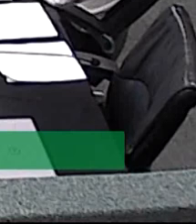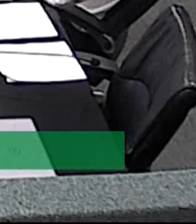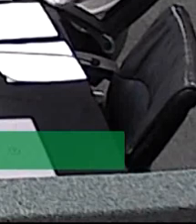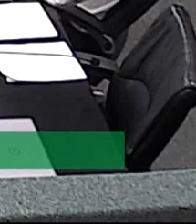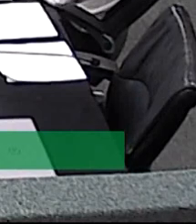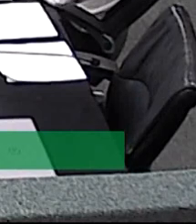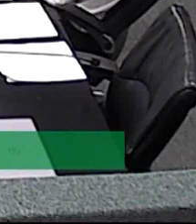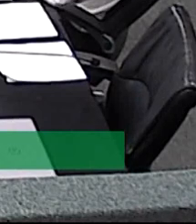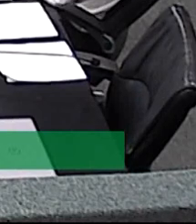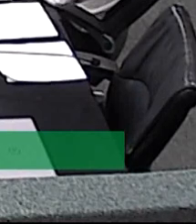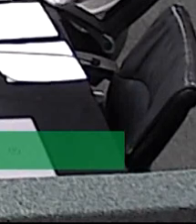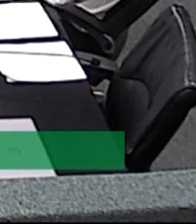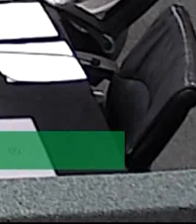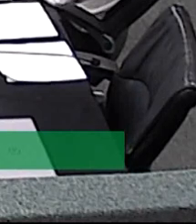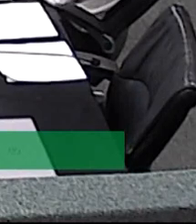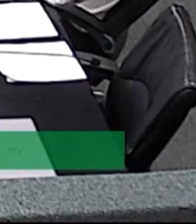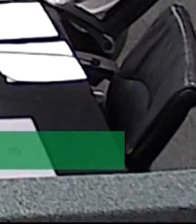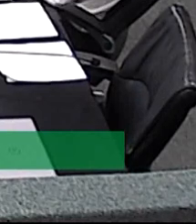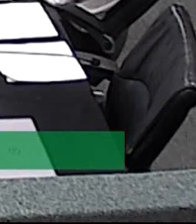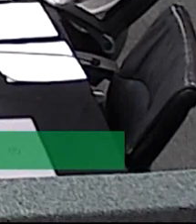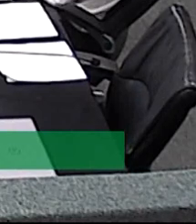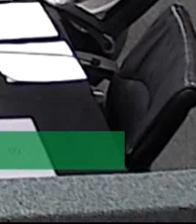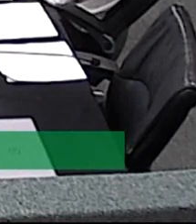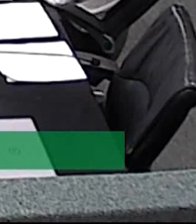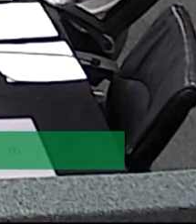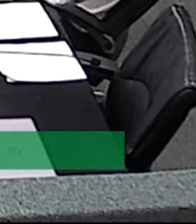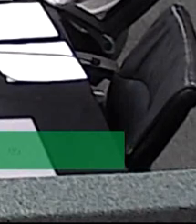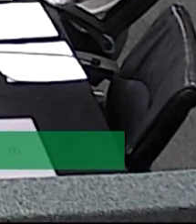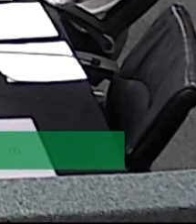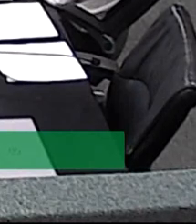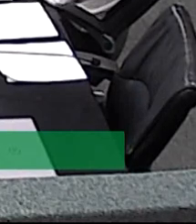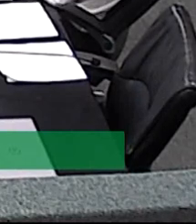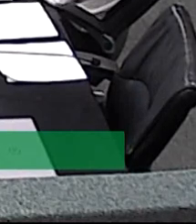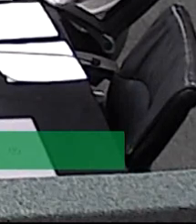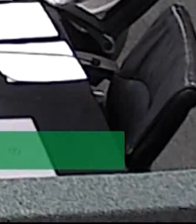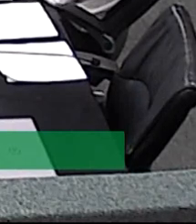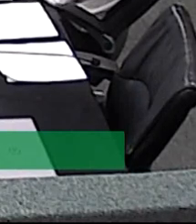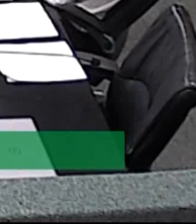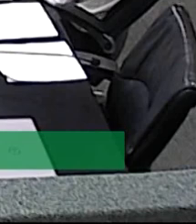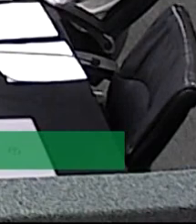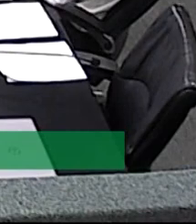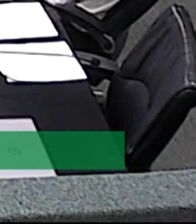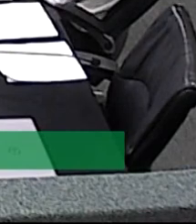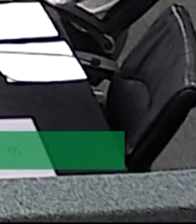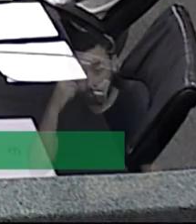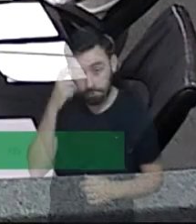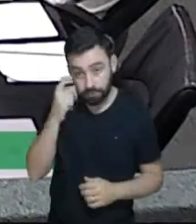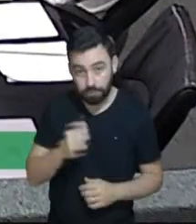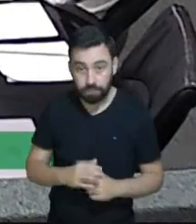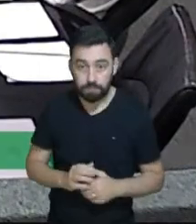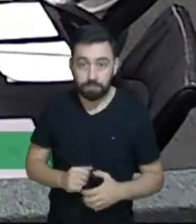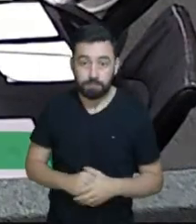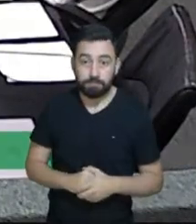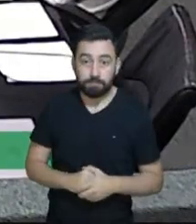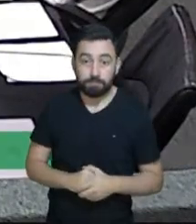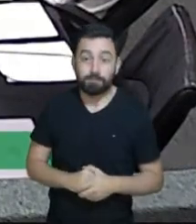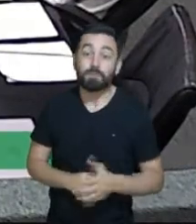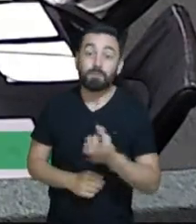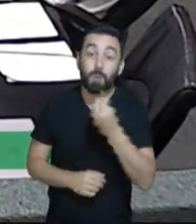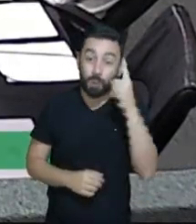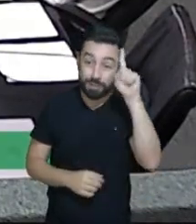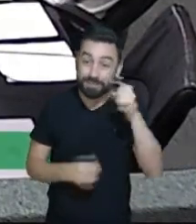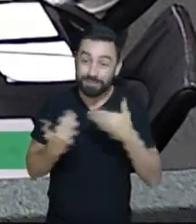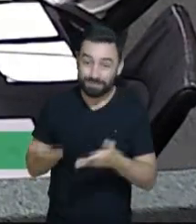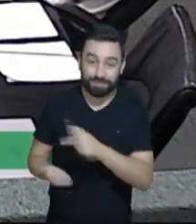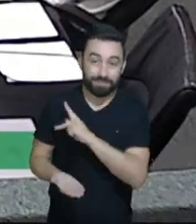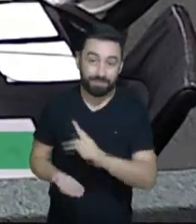peixe e passo a palavra para Deputado Thiago zili para relatar seus projetos de lei muito bom dia senhor presidente Bom dia a